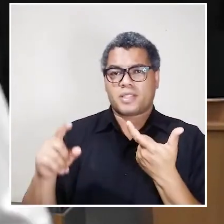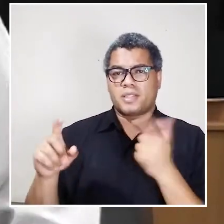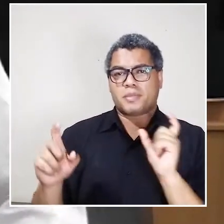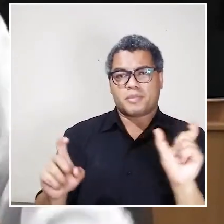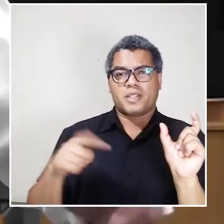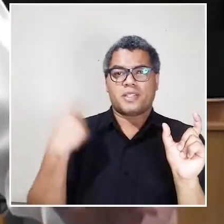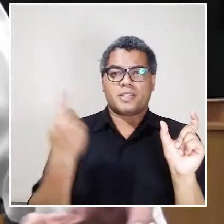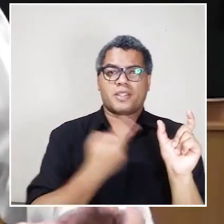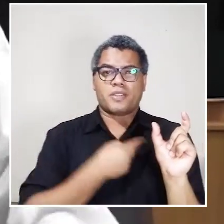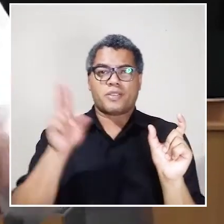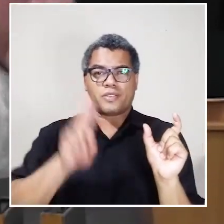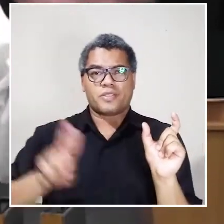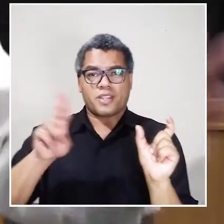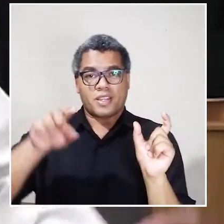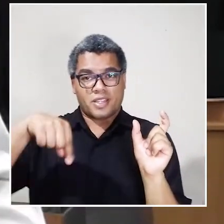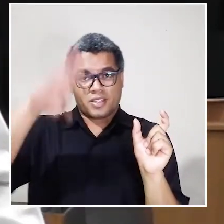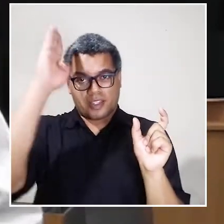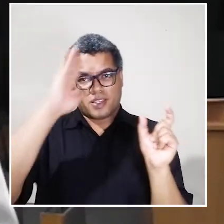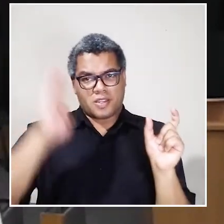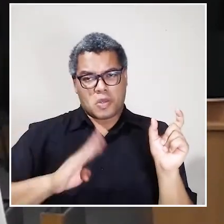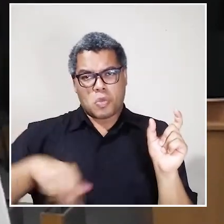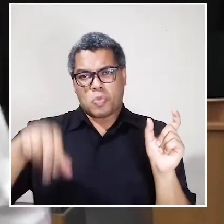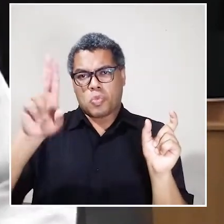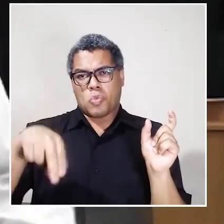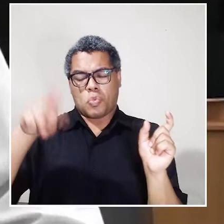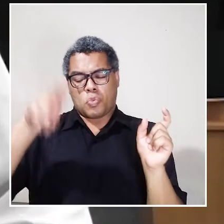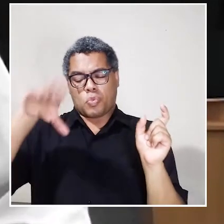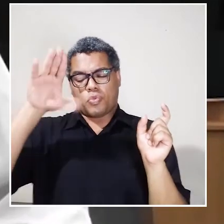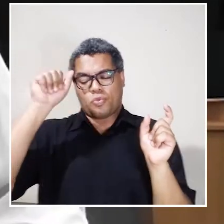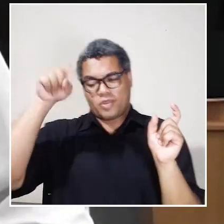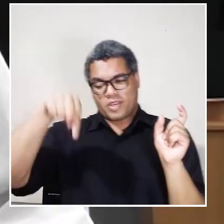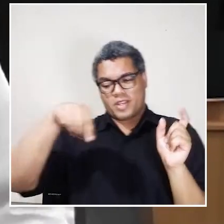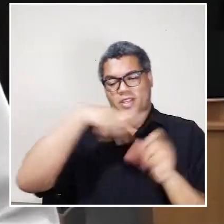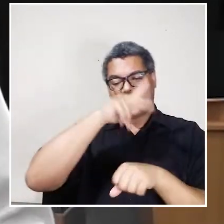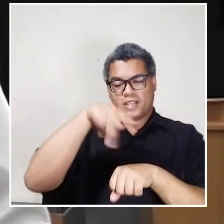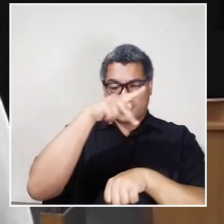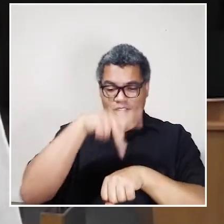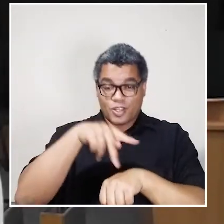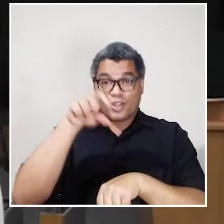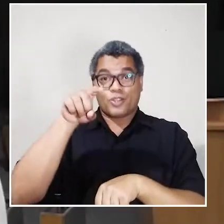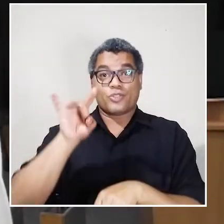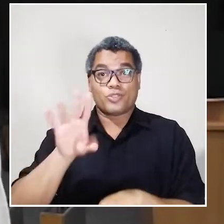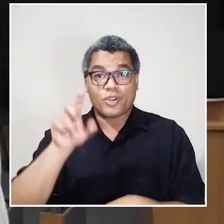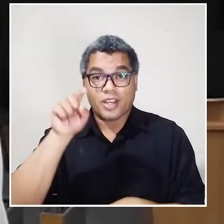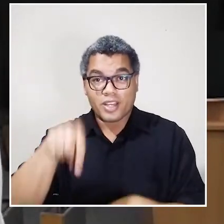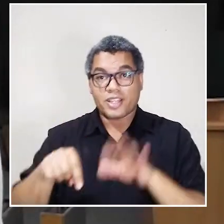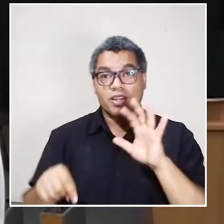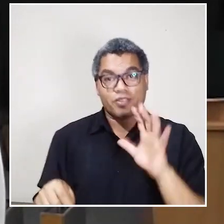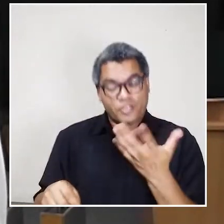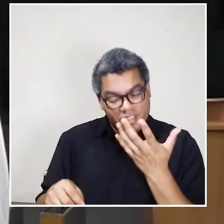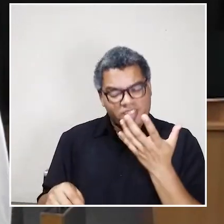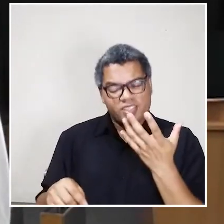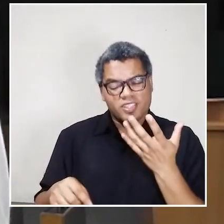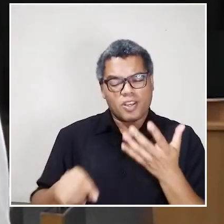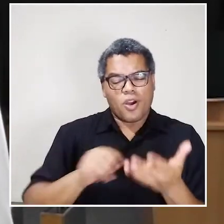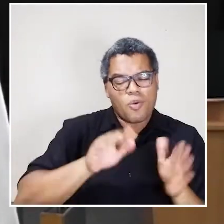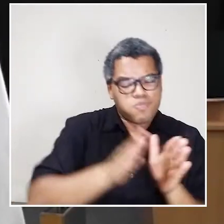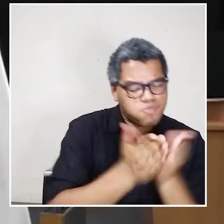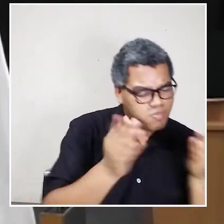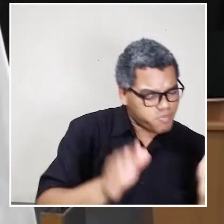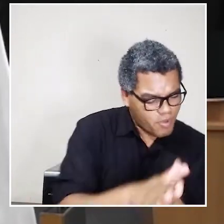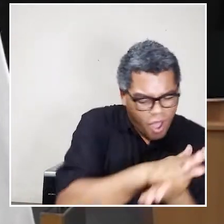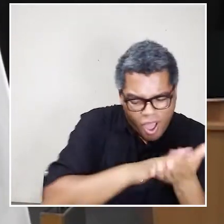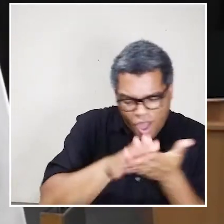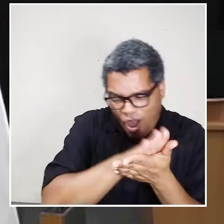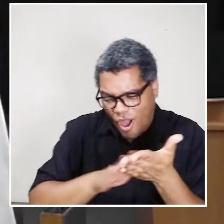país. Nunca nesse país aconteceu isso. Só aqui é que aconteceu uma tragédia dessa natureza, fruto